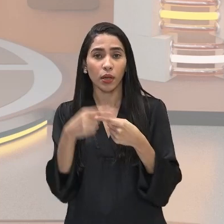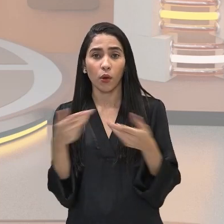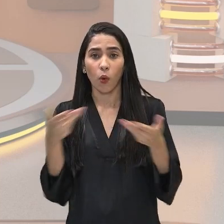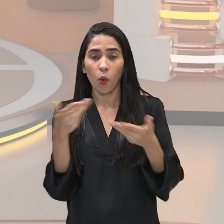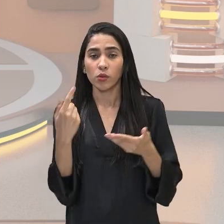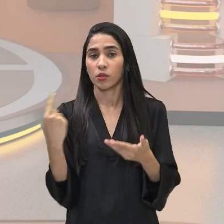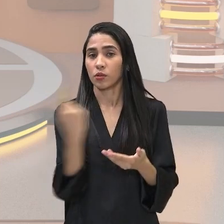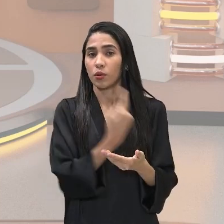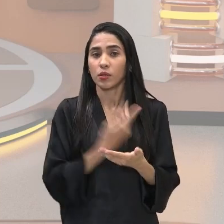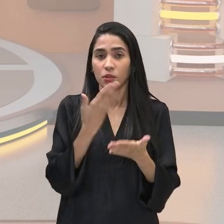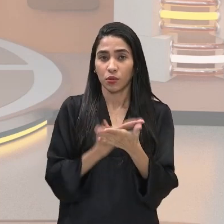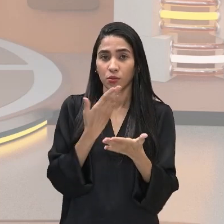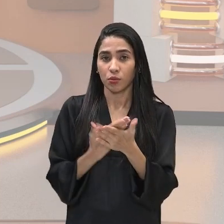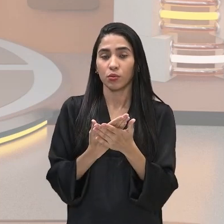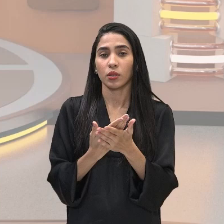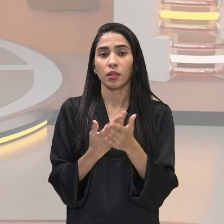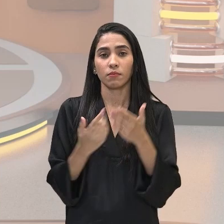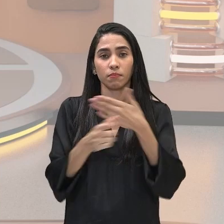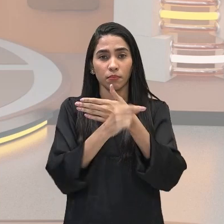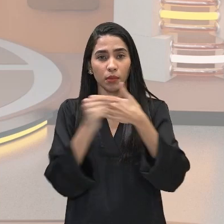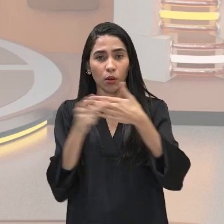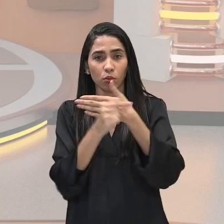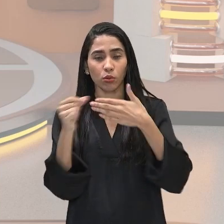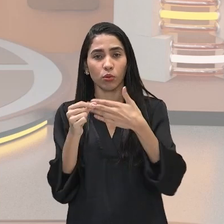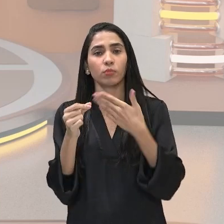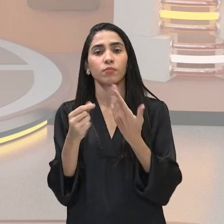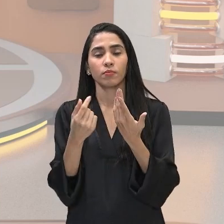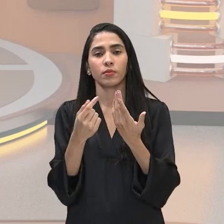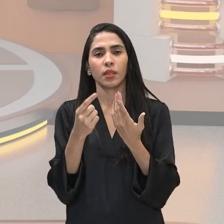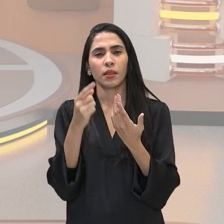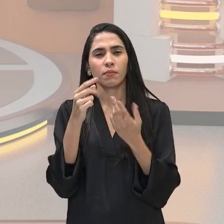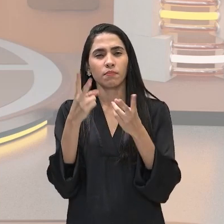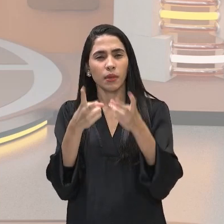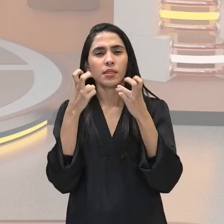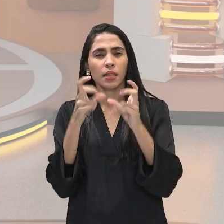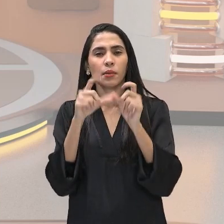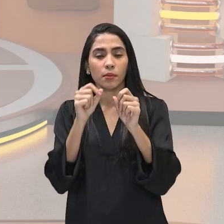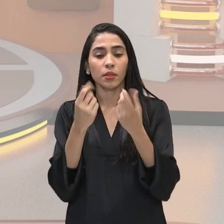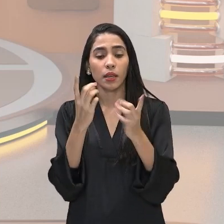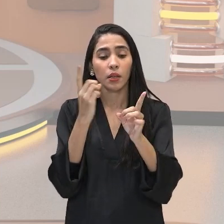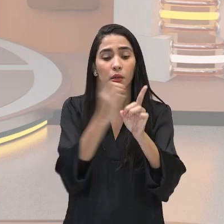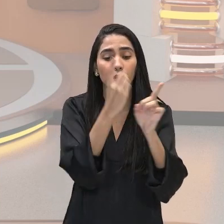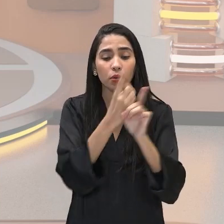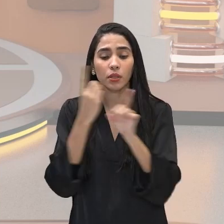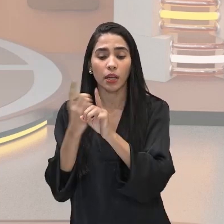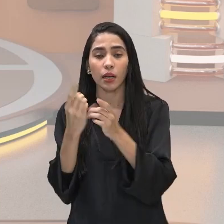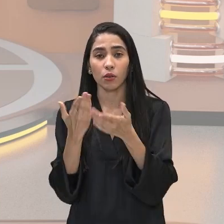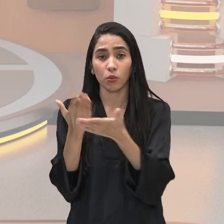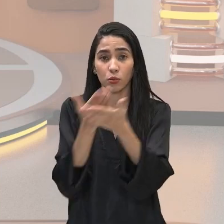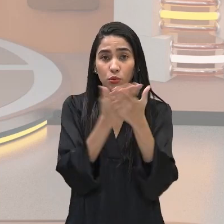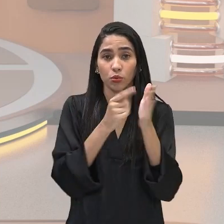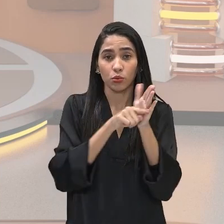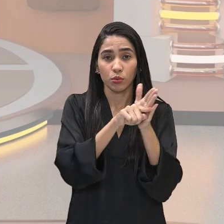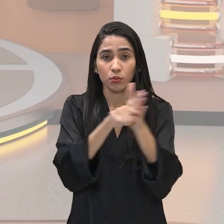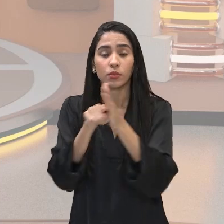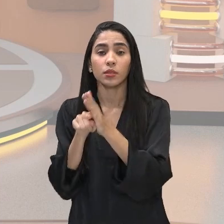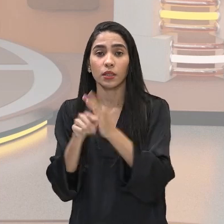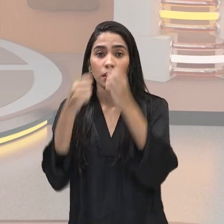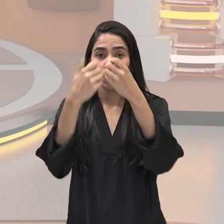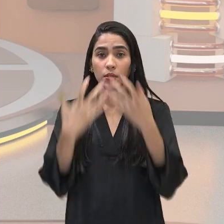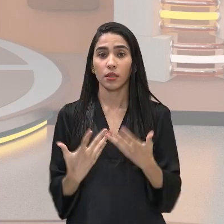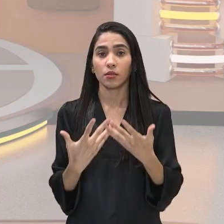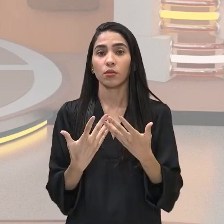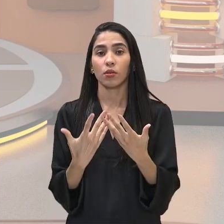esse pessoal, a gente vê que eles foram lá e eles encontraram, através das suas pesquisas, explicações